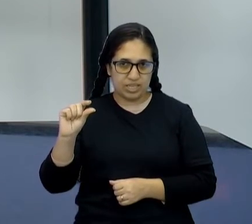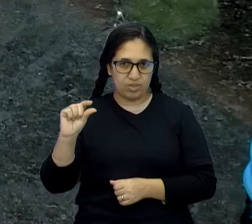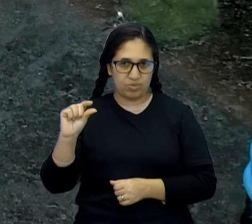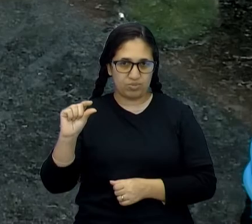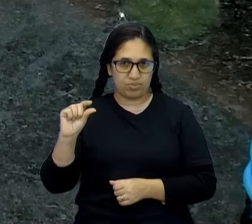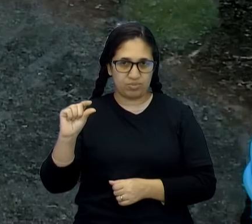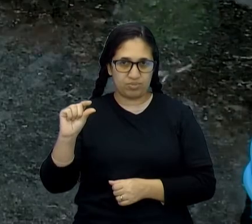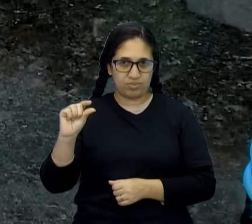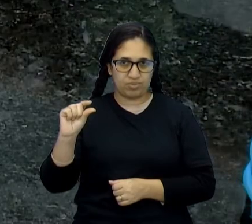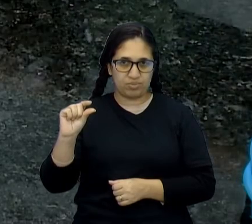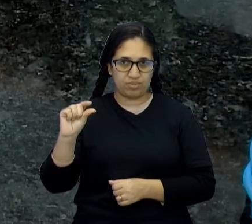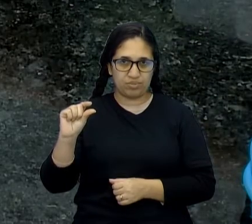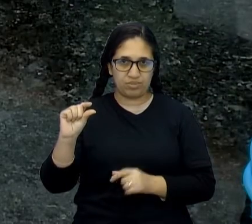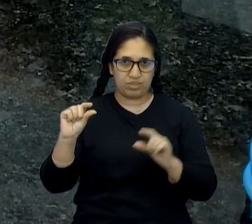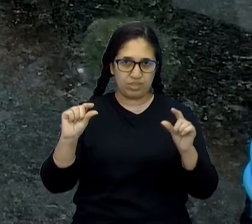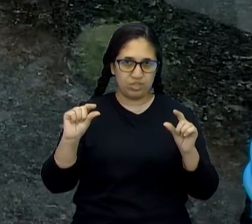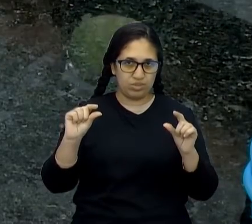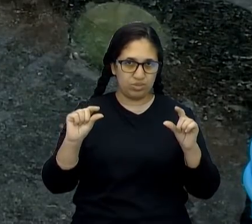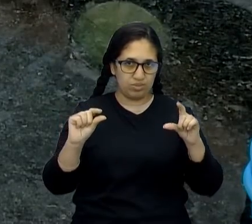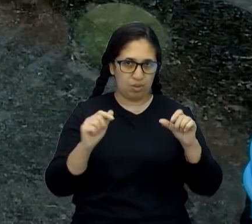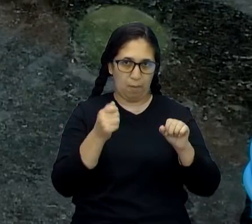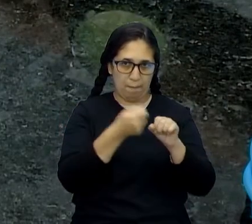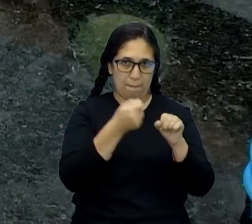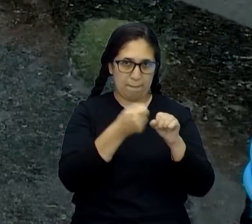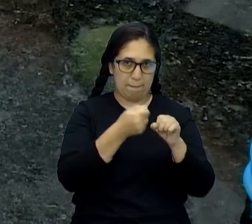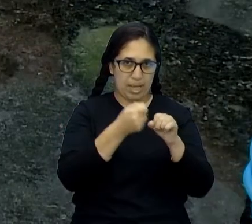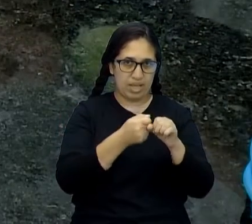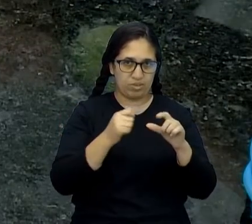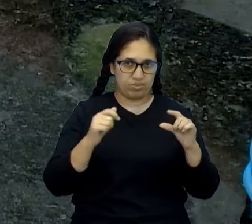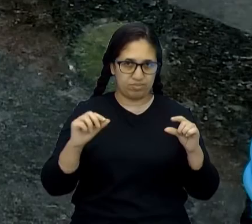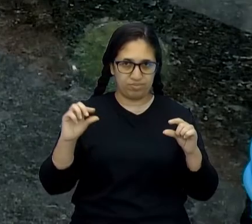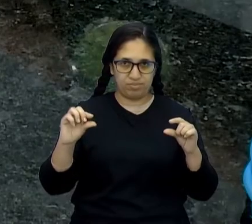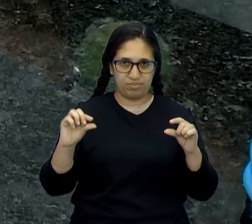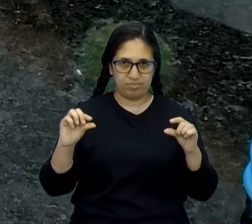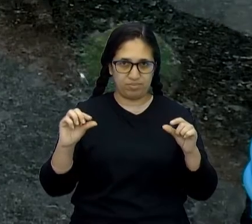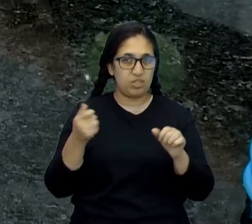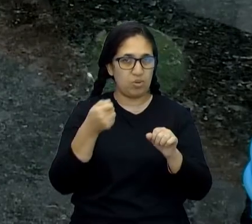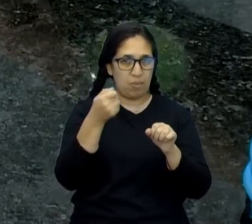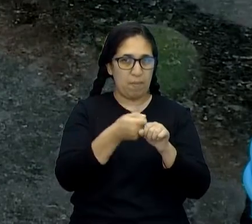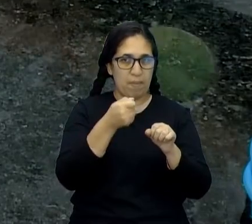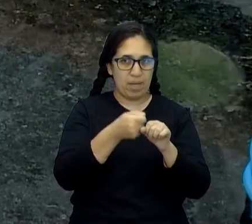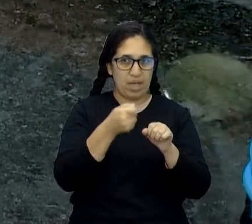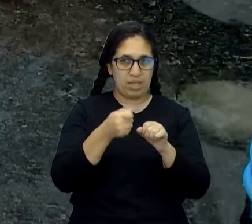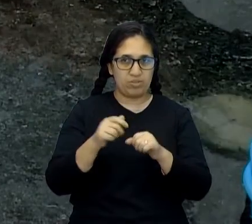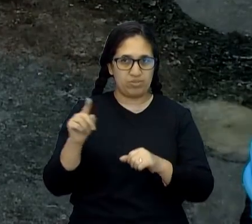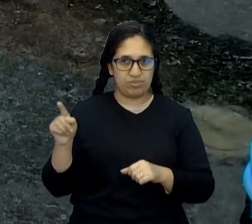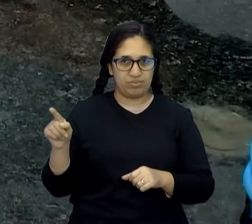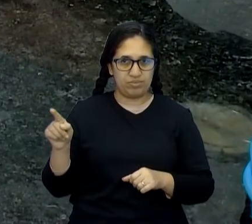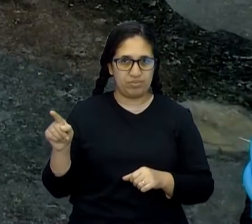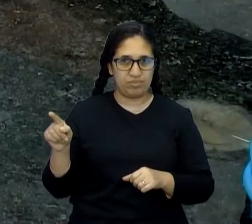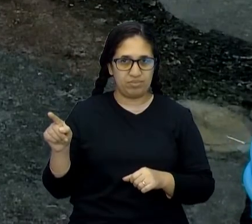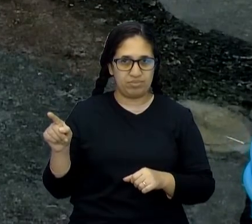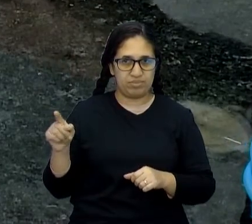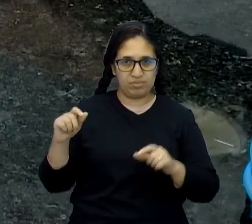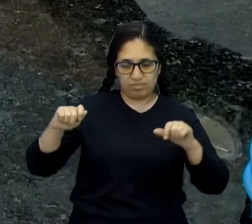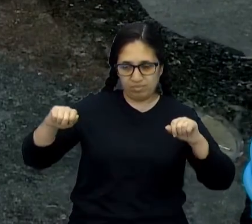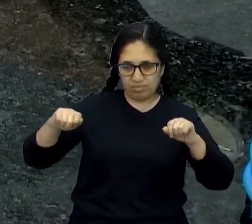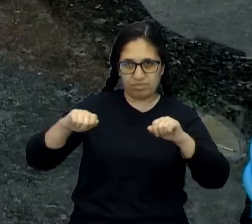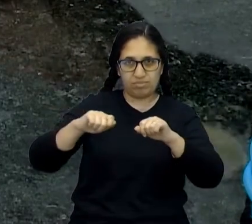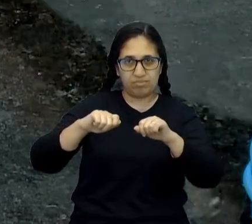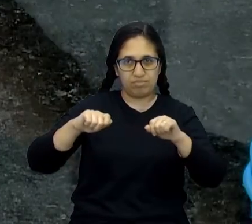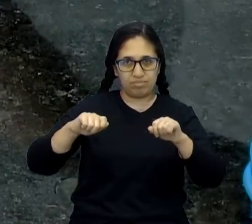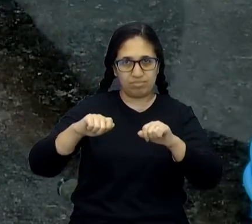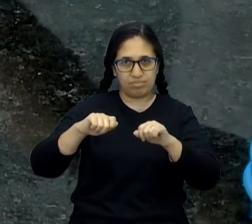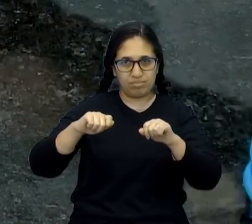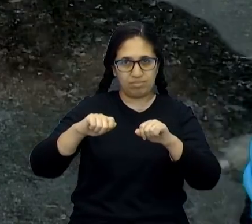ímã e um prego, tá certo? Então, um super ímã pequenininho e aqui tem outro, ó. Quando eu tá vendo que